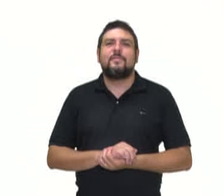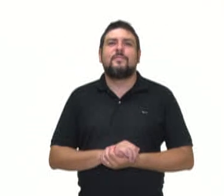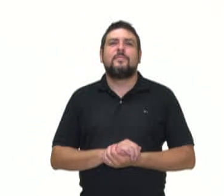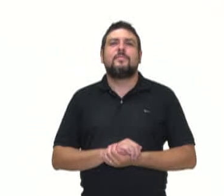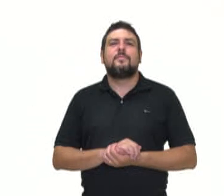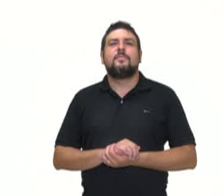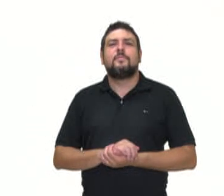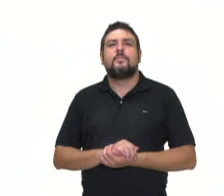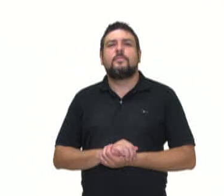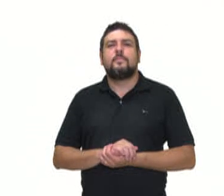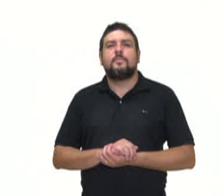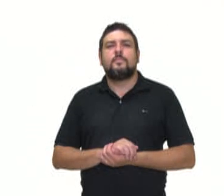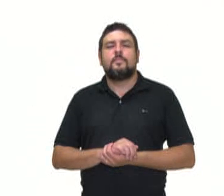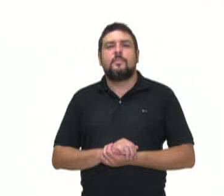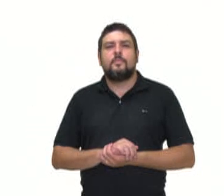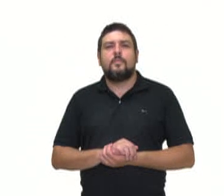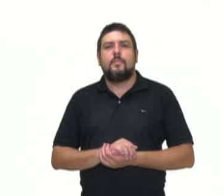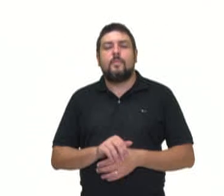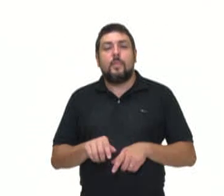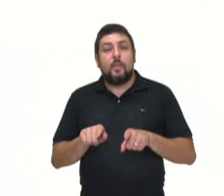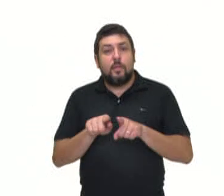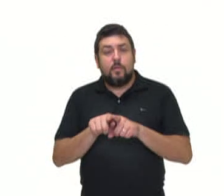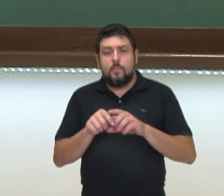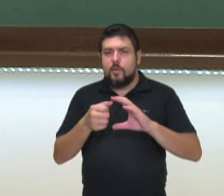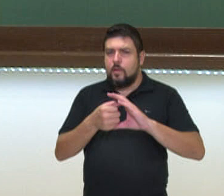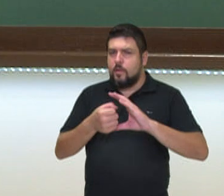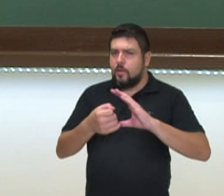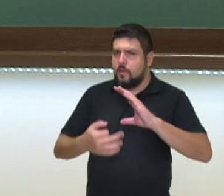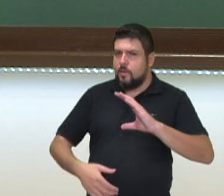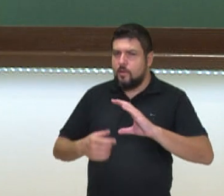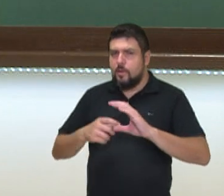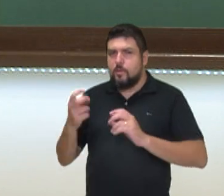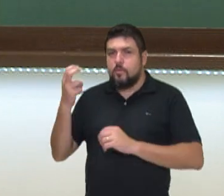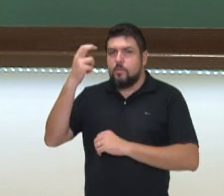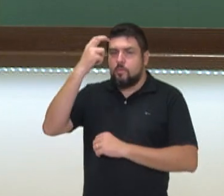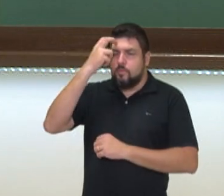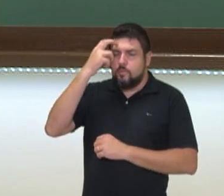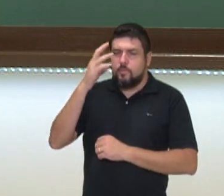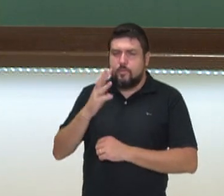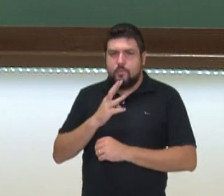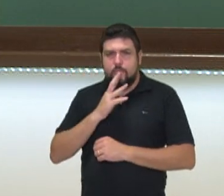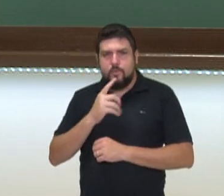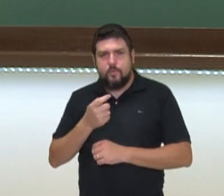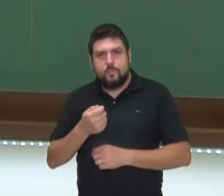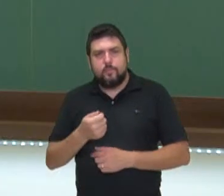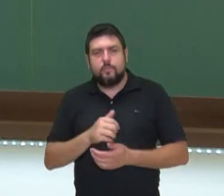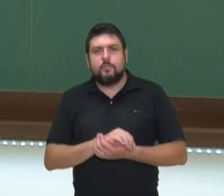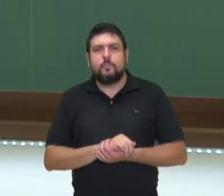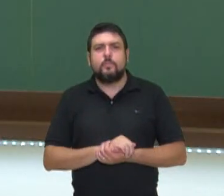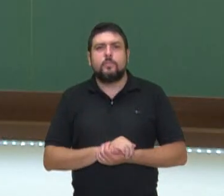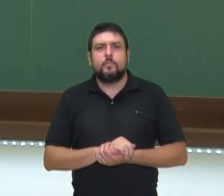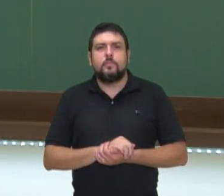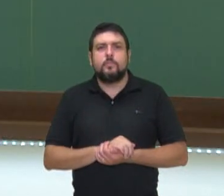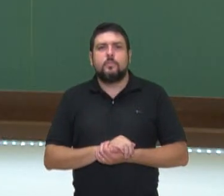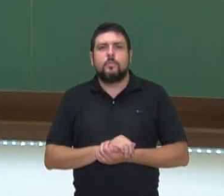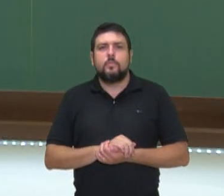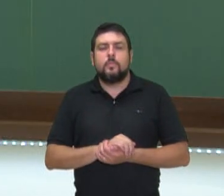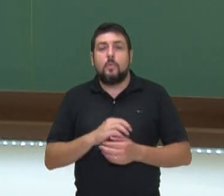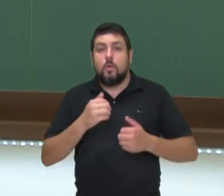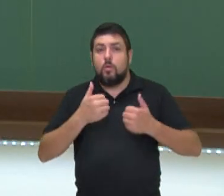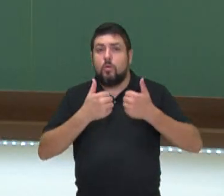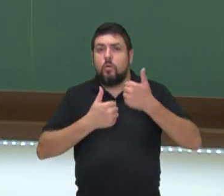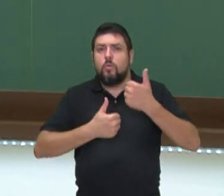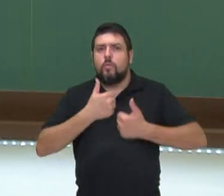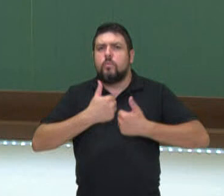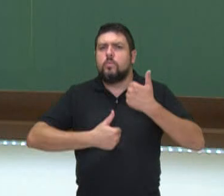Ah, características culturais, né? Vamos conhecer um pouquinho sobre isso. O futebol é capaz de expressar